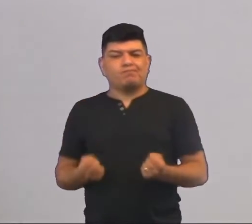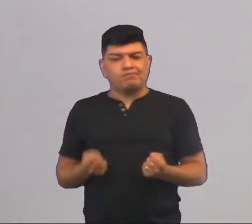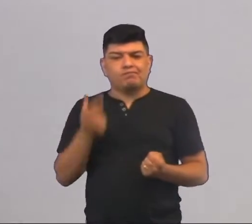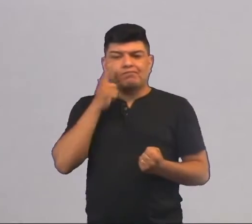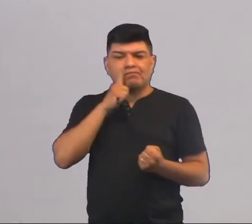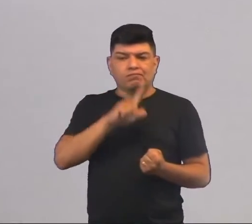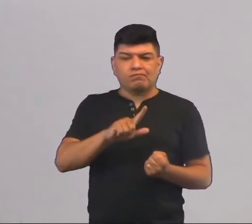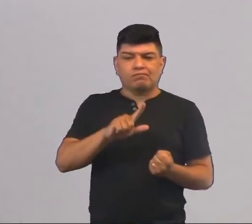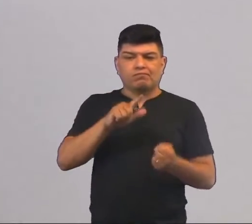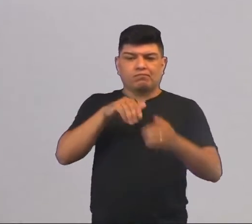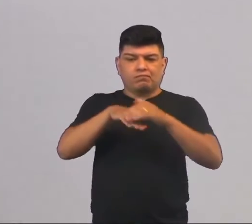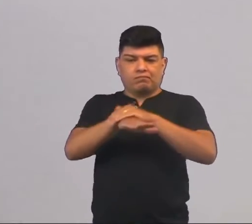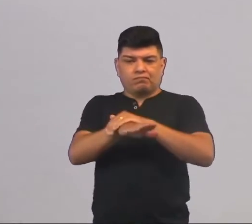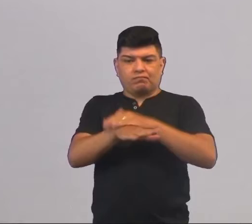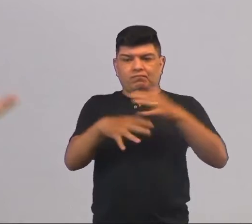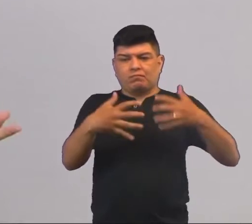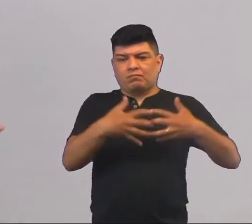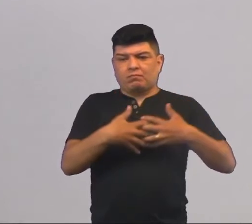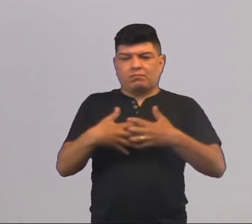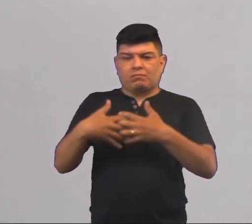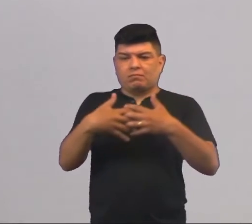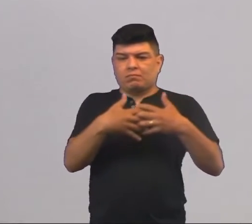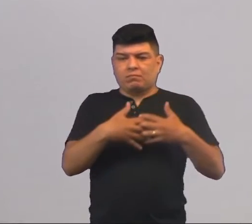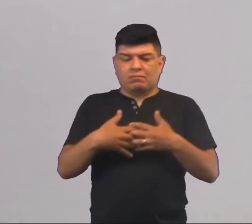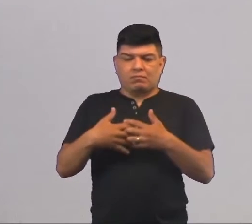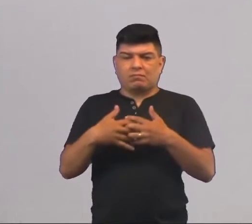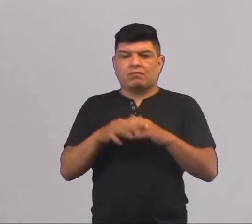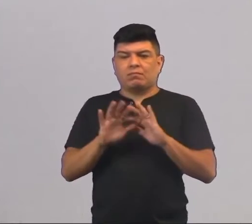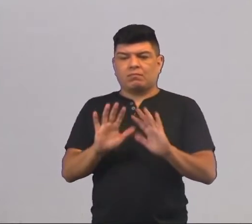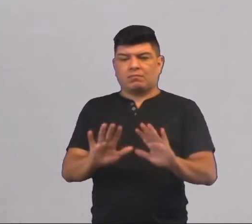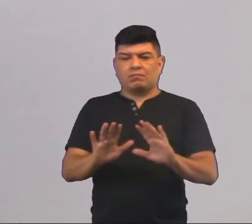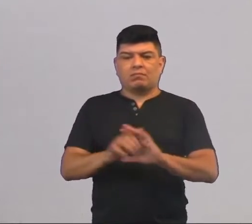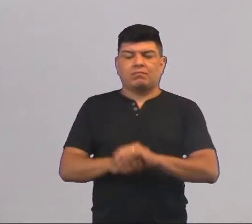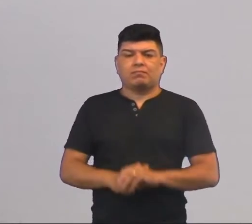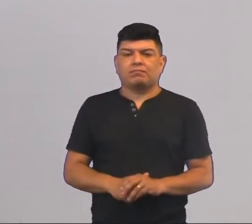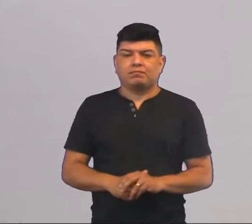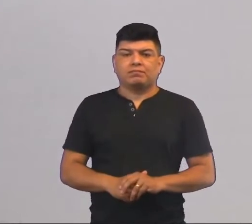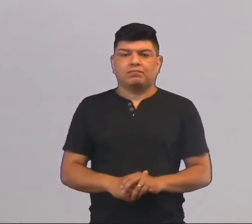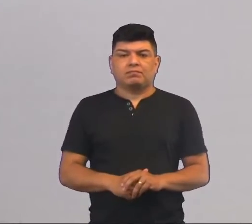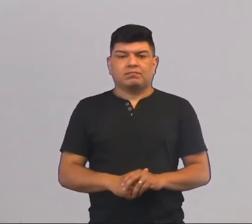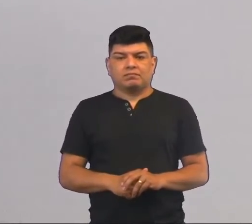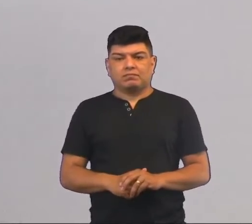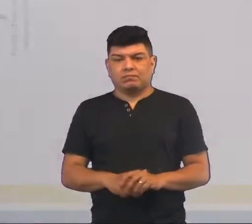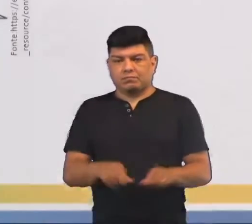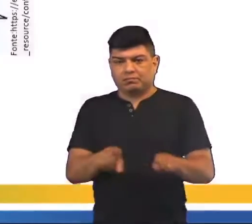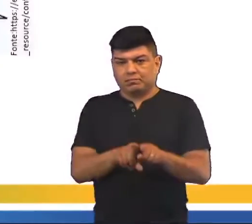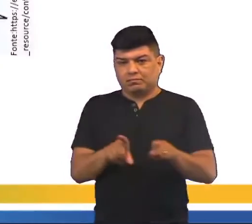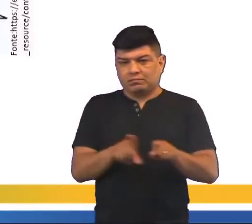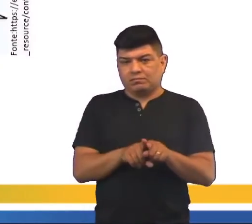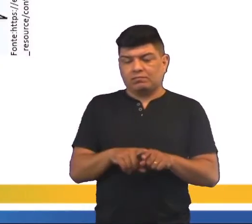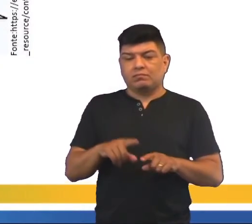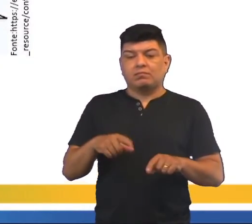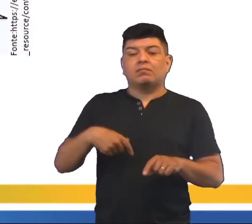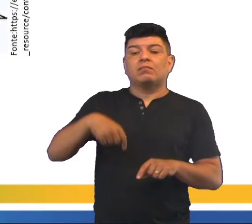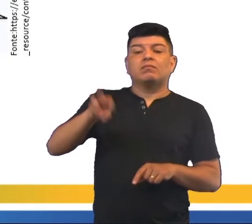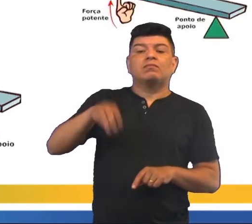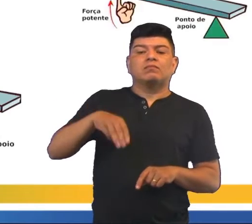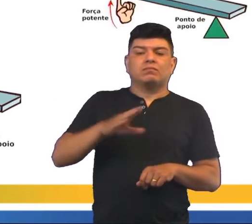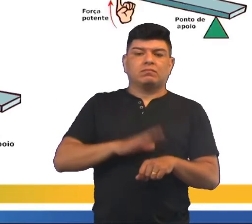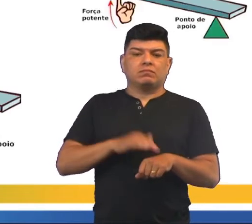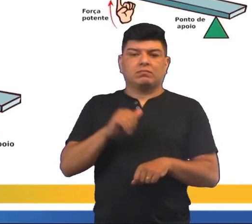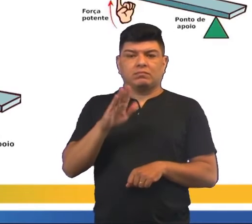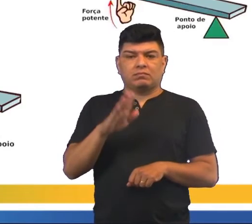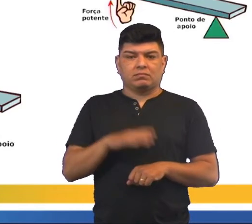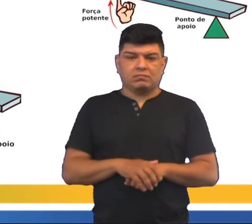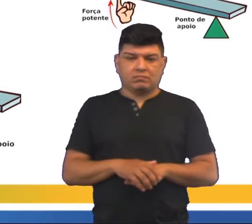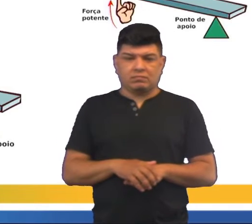para conseguir né lotado determinadas cargas e assim por diante além do plano inclinado quem mais que a gente